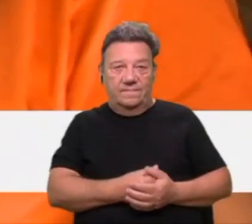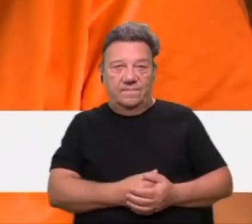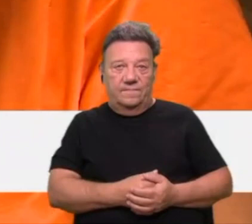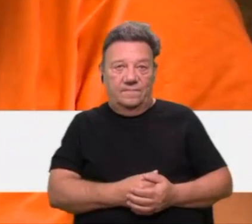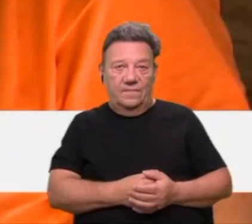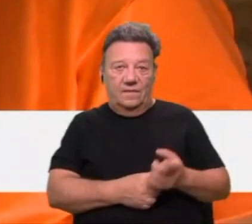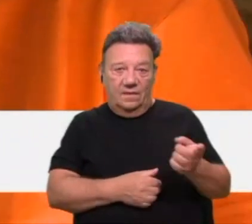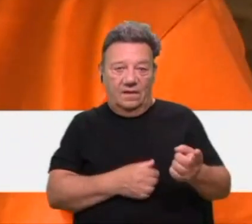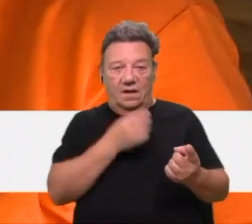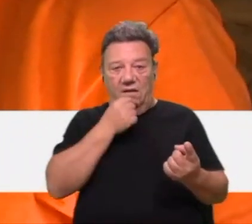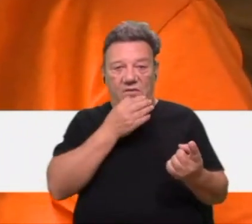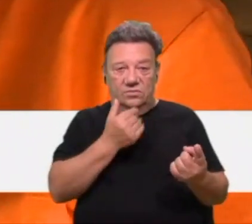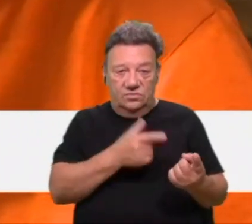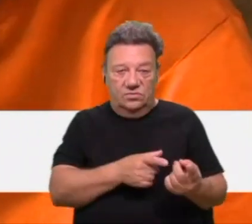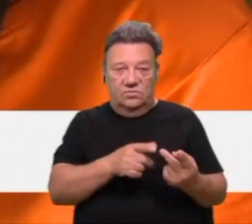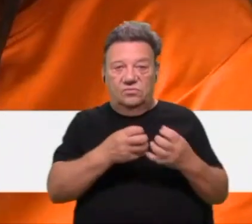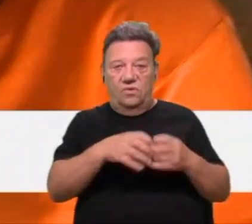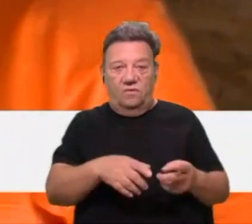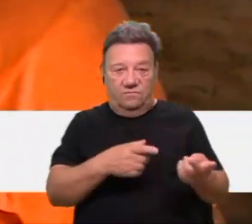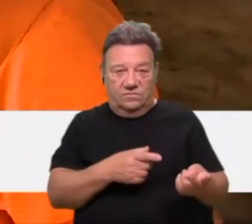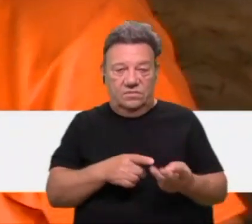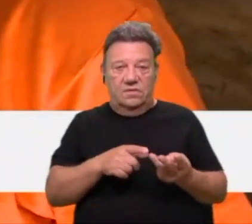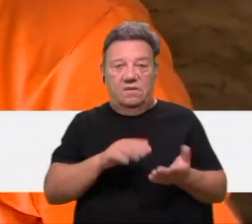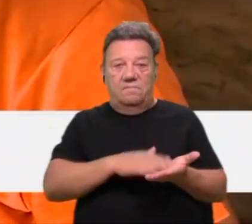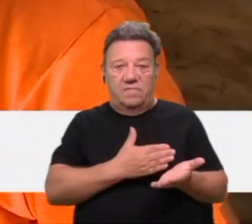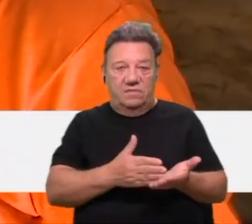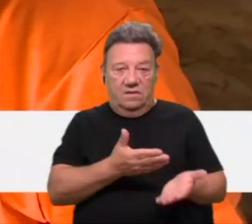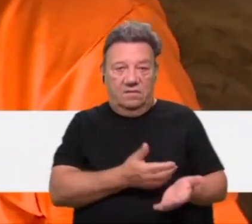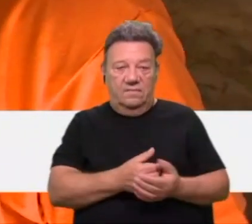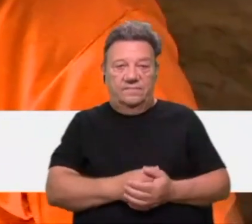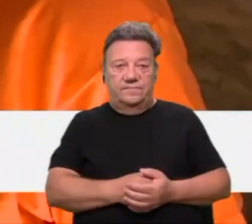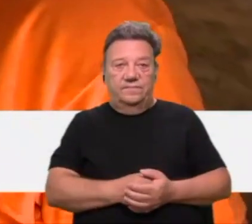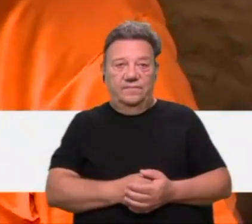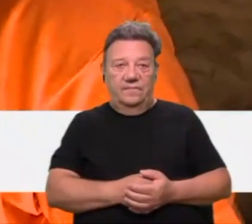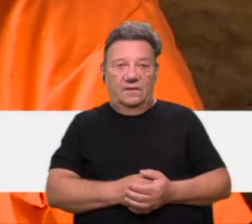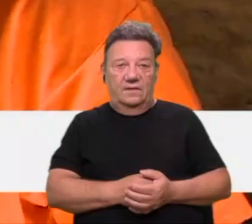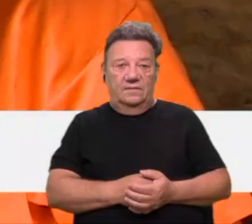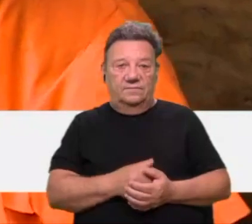é o açúcar é os ovos é manteiga canela